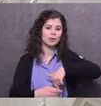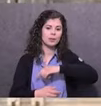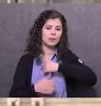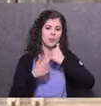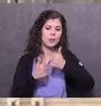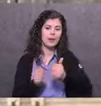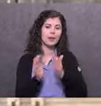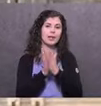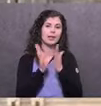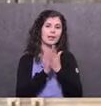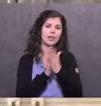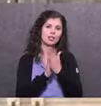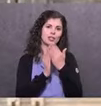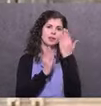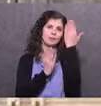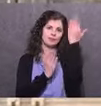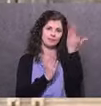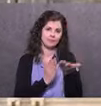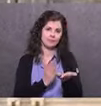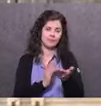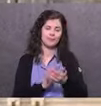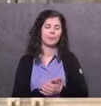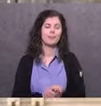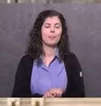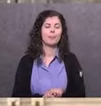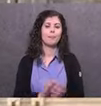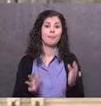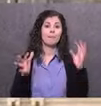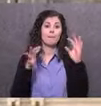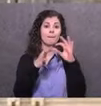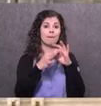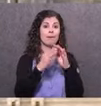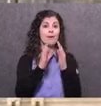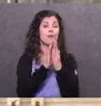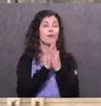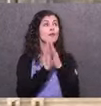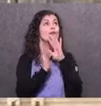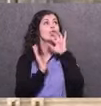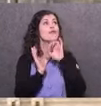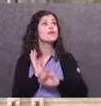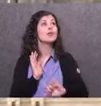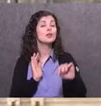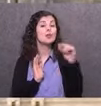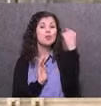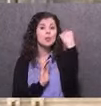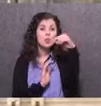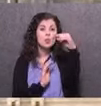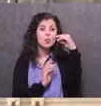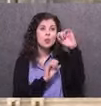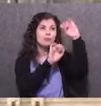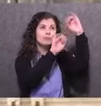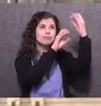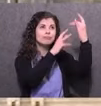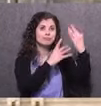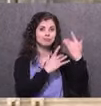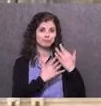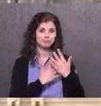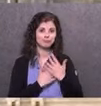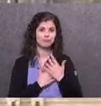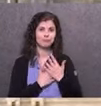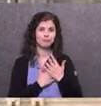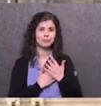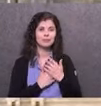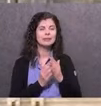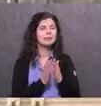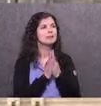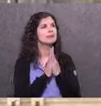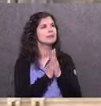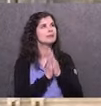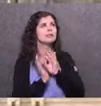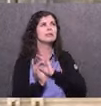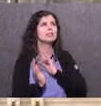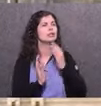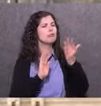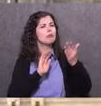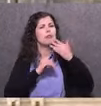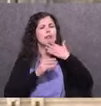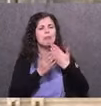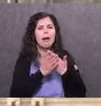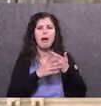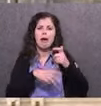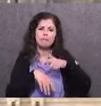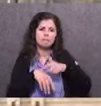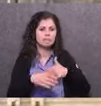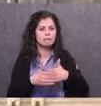Pela paixão do vosso Filho unigênito, apressai, Senhor, a hora da nossa reconciliação.